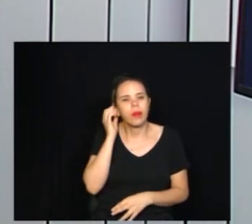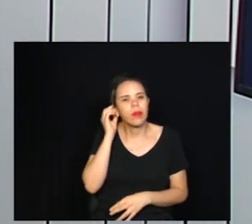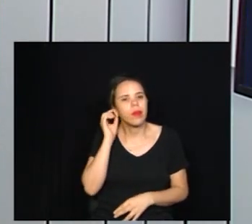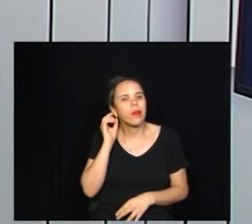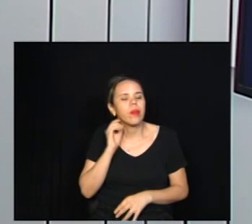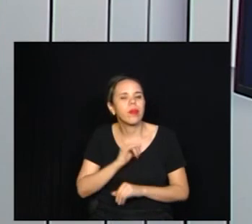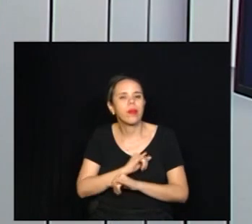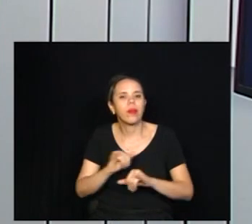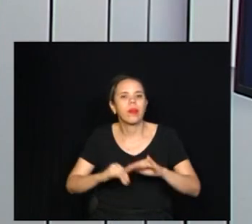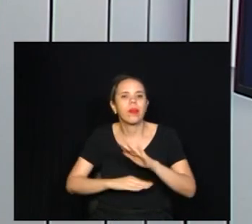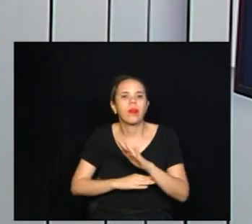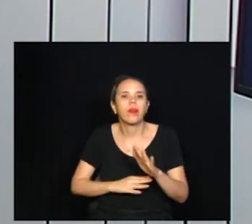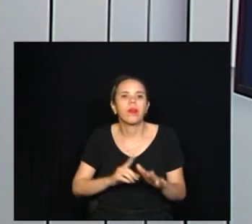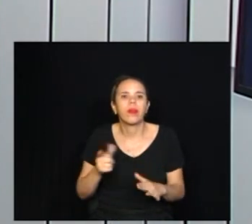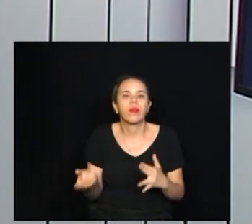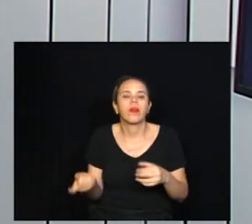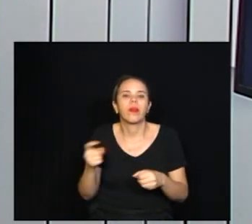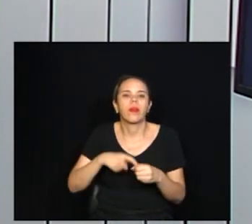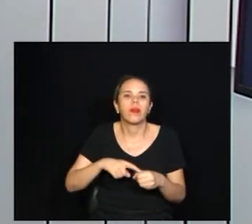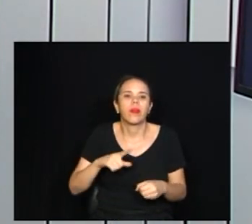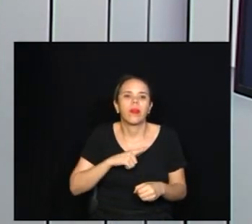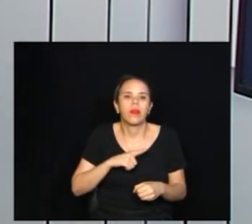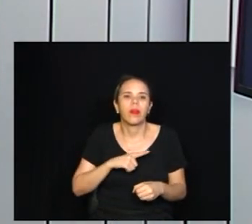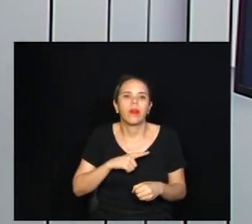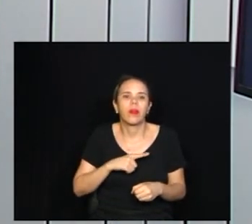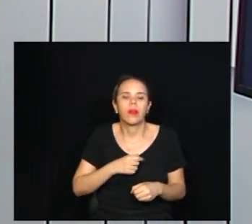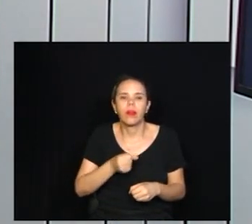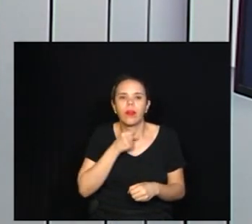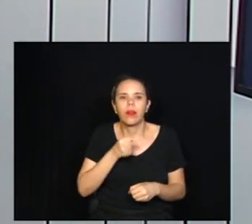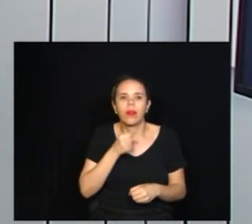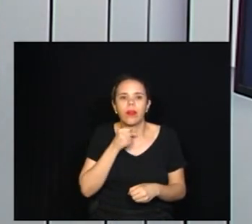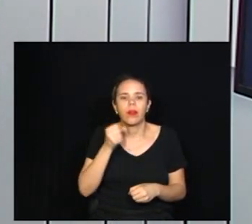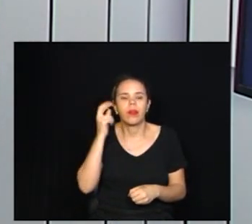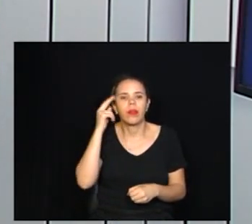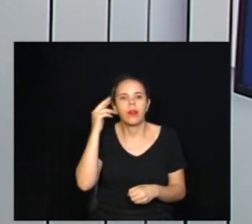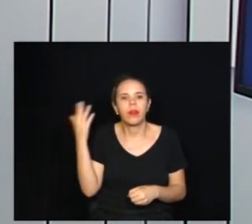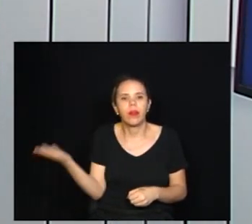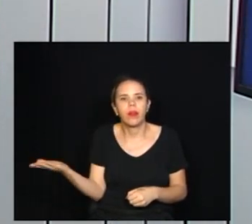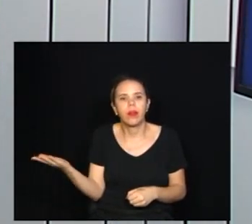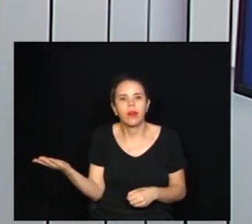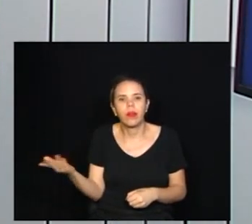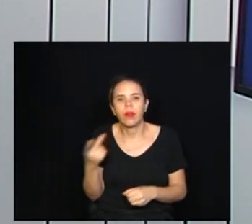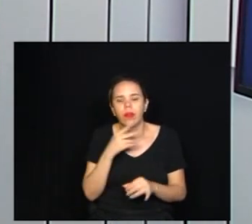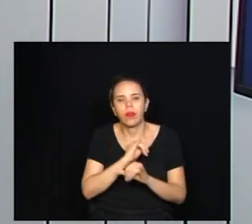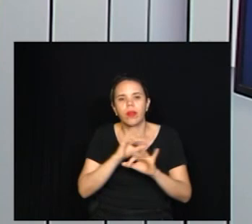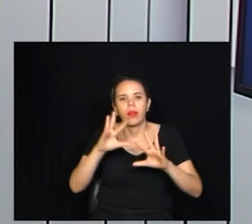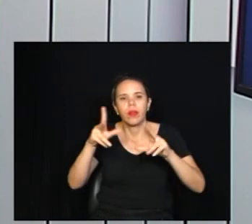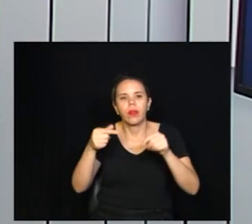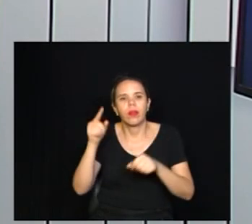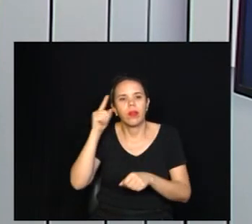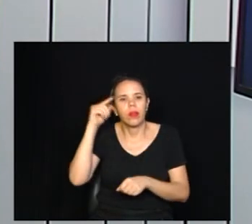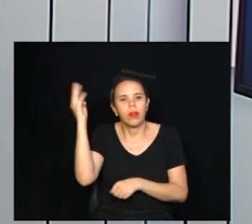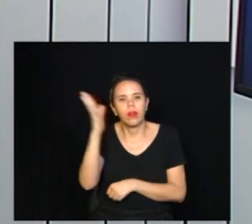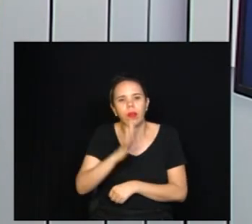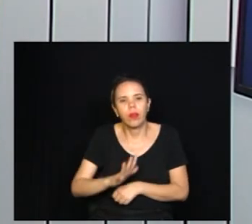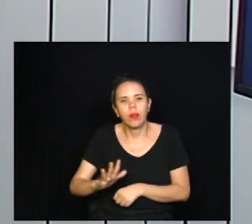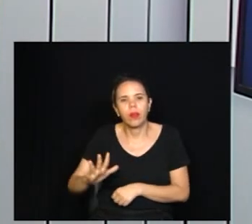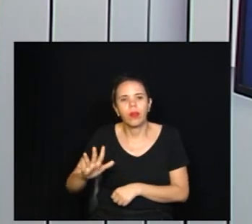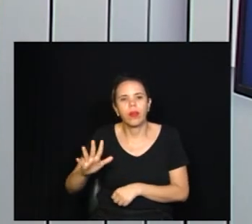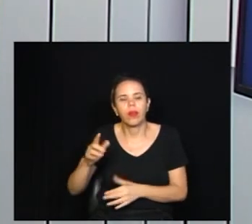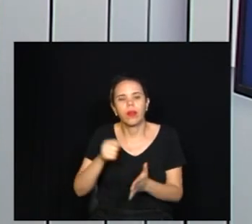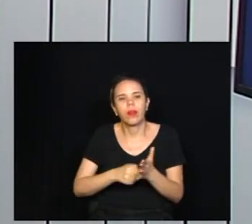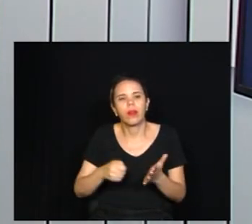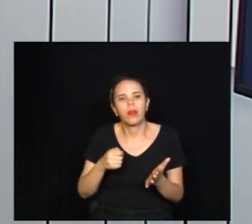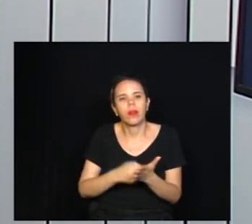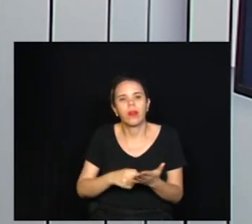no nosso Câmara Notícia e na volta vou acionar o nosso repórter André Aranha repercutindo este Dia Nacional de